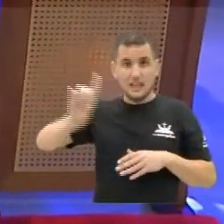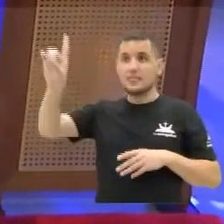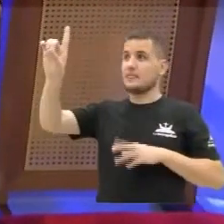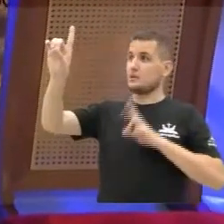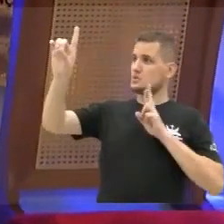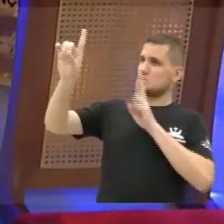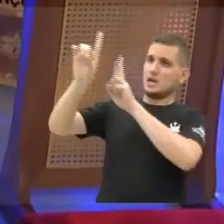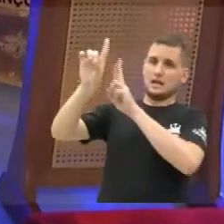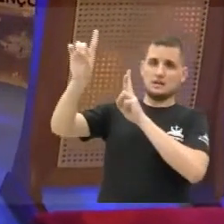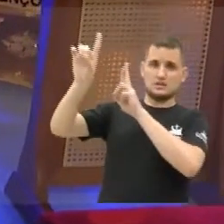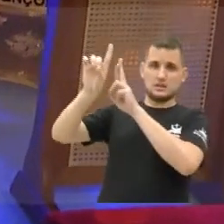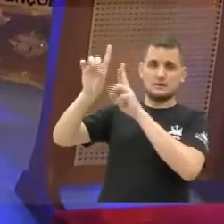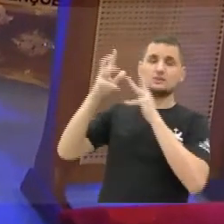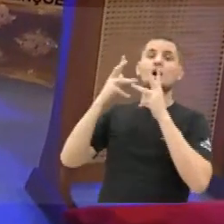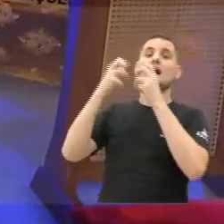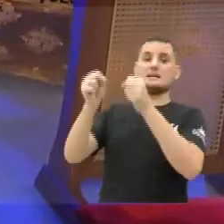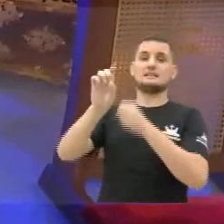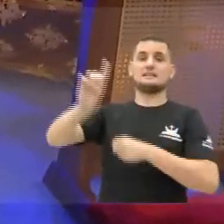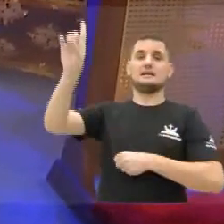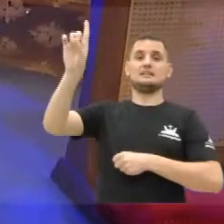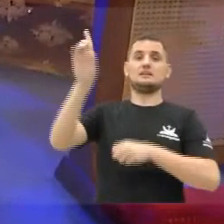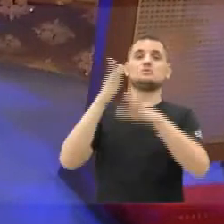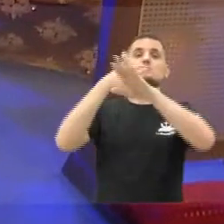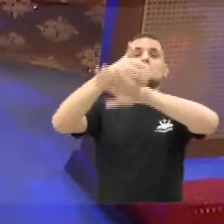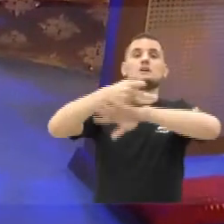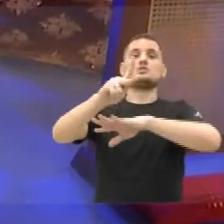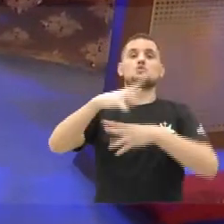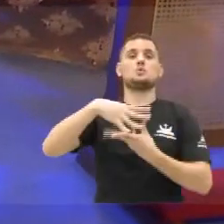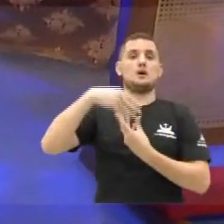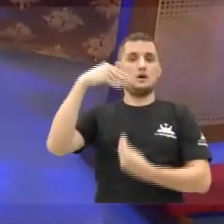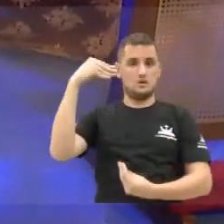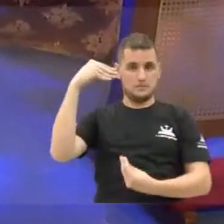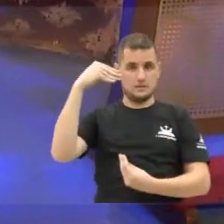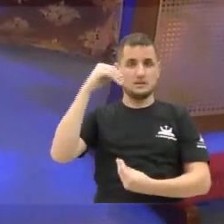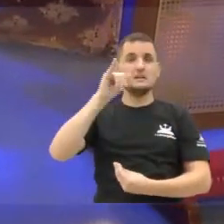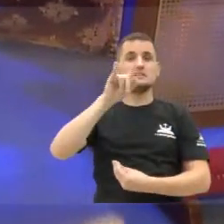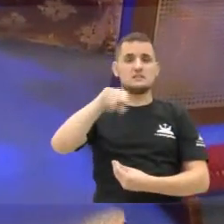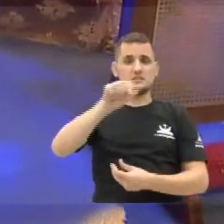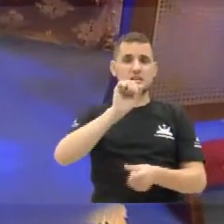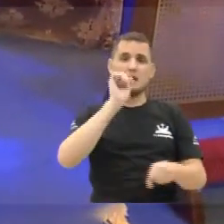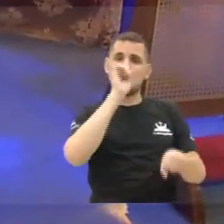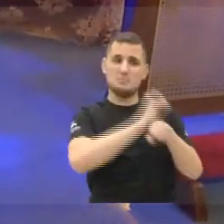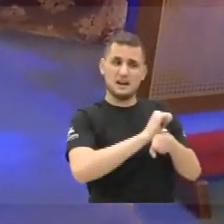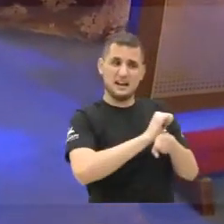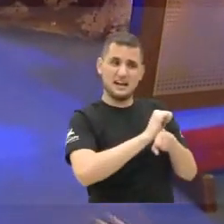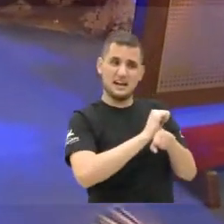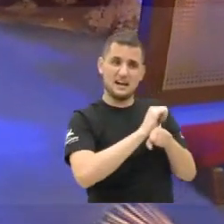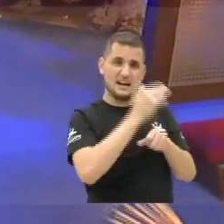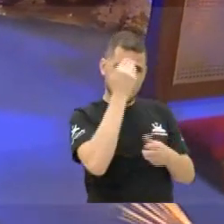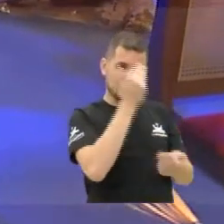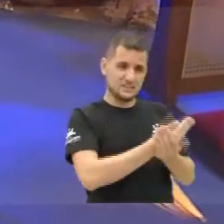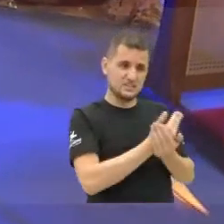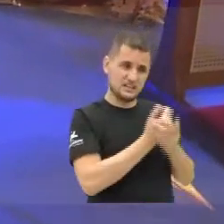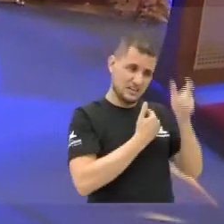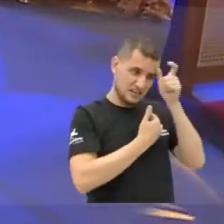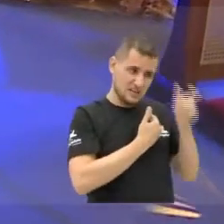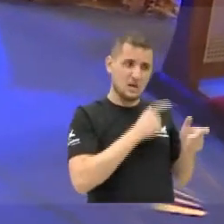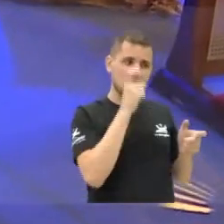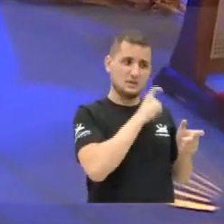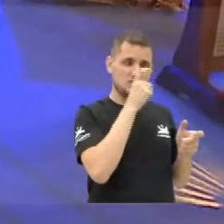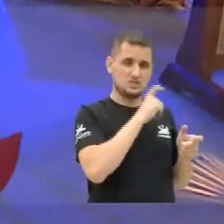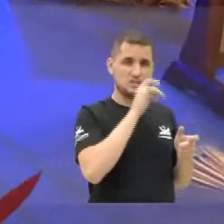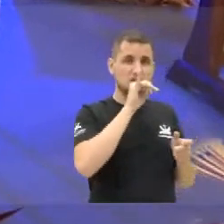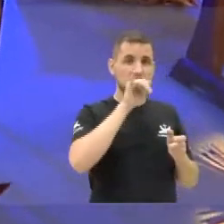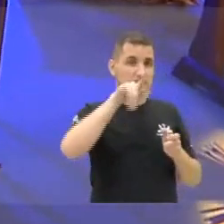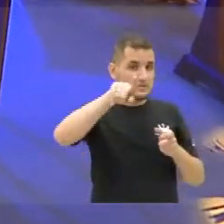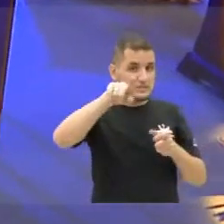você deixar o Senhor entrar na tua alma, se você parar de entrar nas mentiras do diabo, se você parar de se esconder